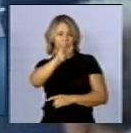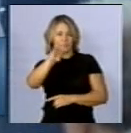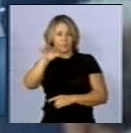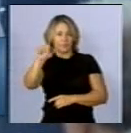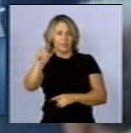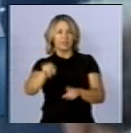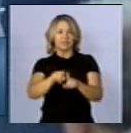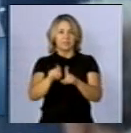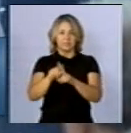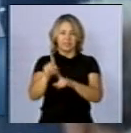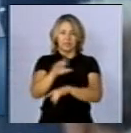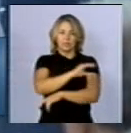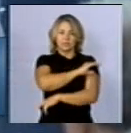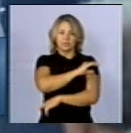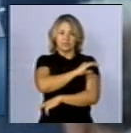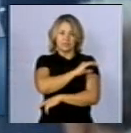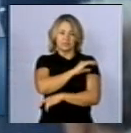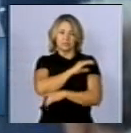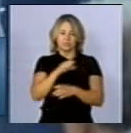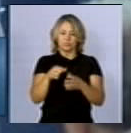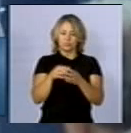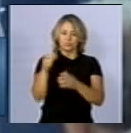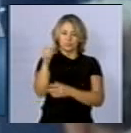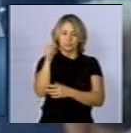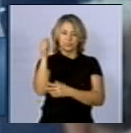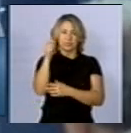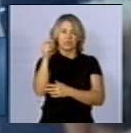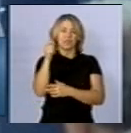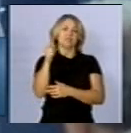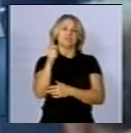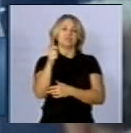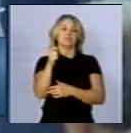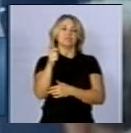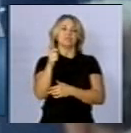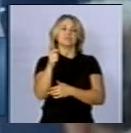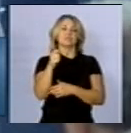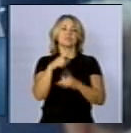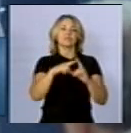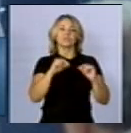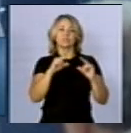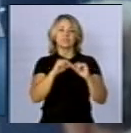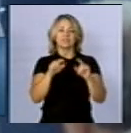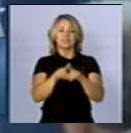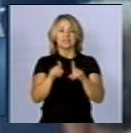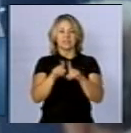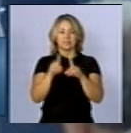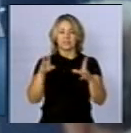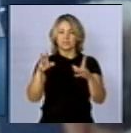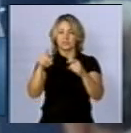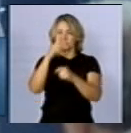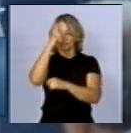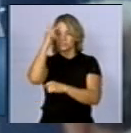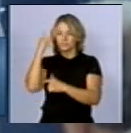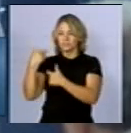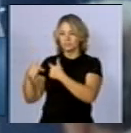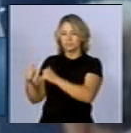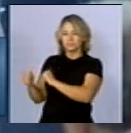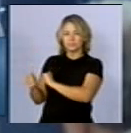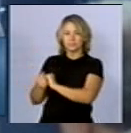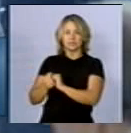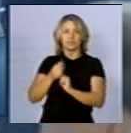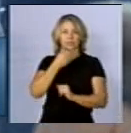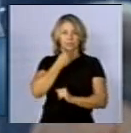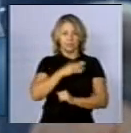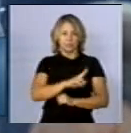do Sindicato dos urbanitários do Distrito Federal e diretor da Federação Nacional dos urbanitários eu sou